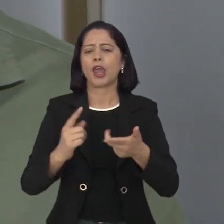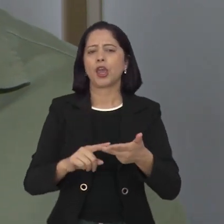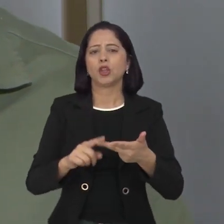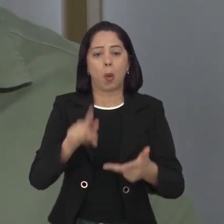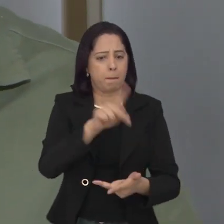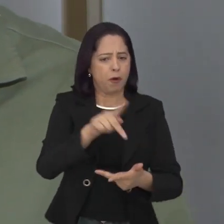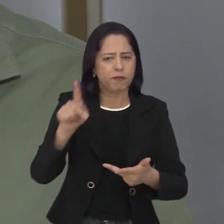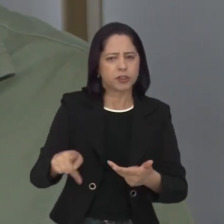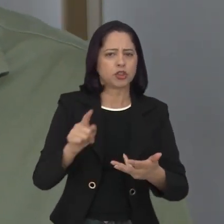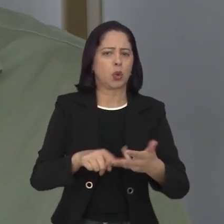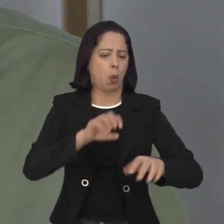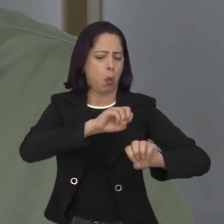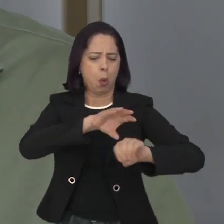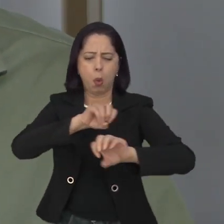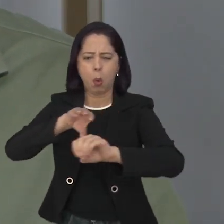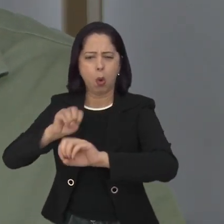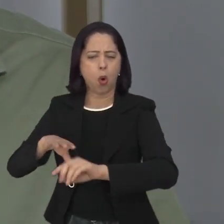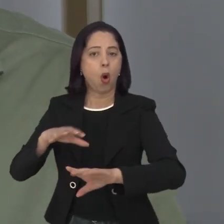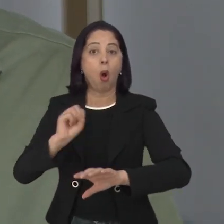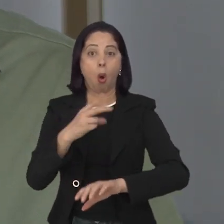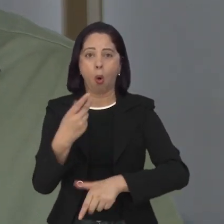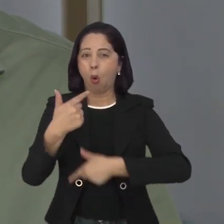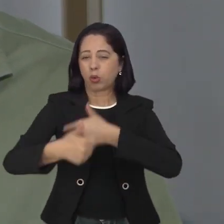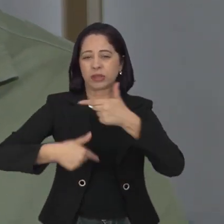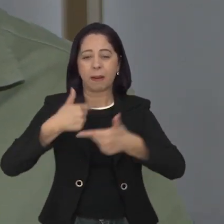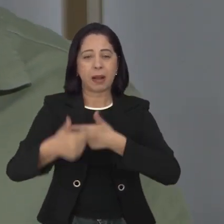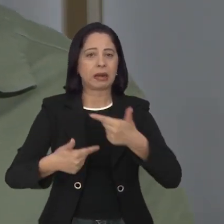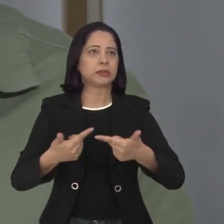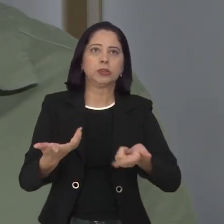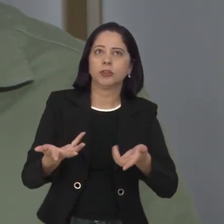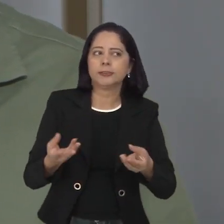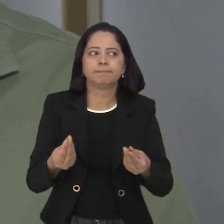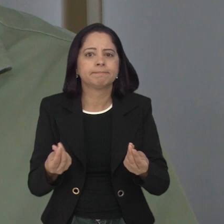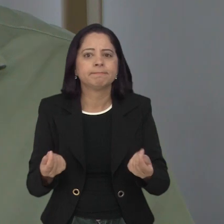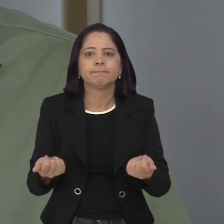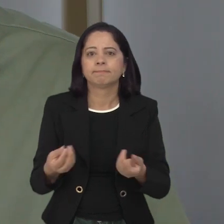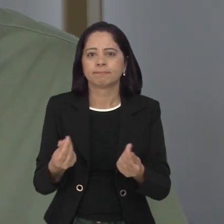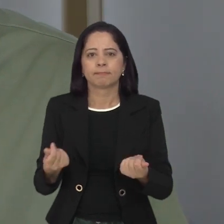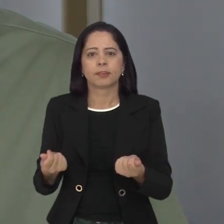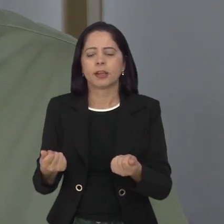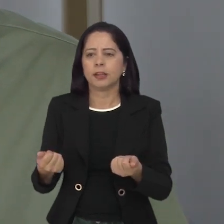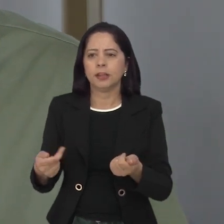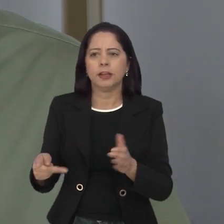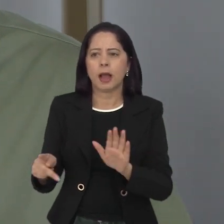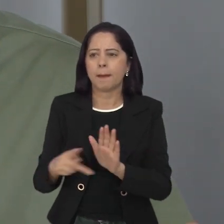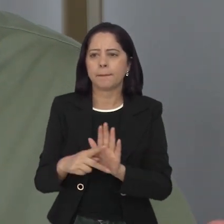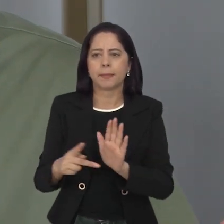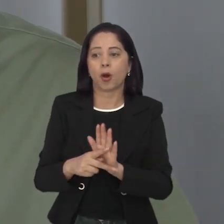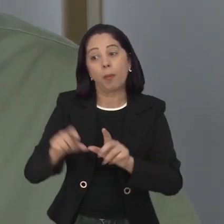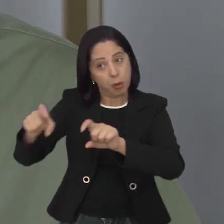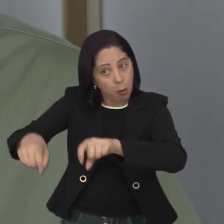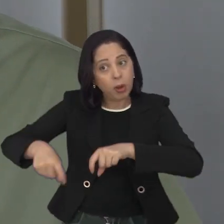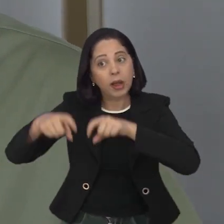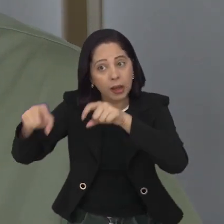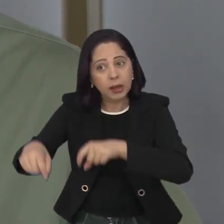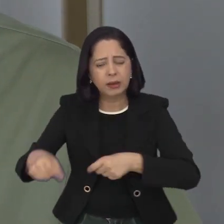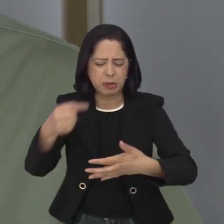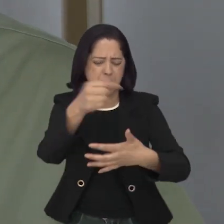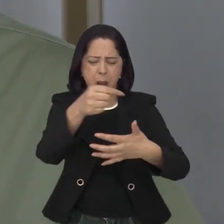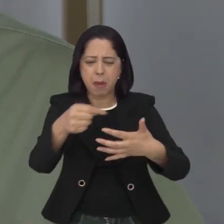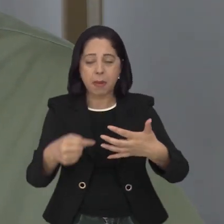área de direito ou professor na área da Educação ou um trabalhador um trabalhador eh um trabalhador